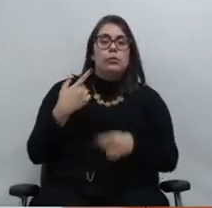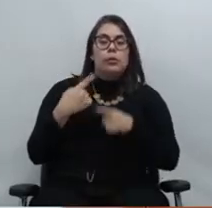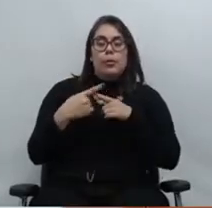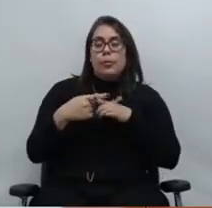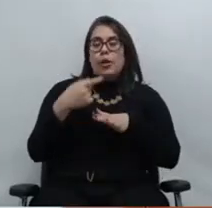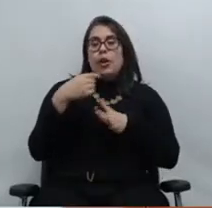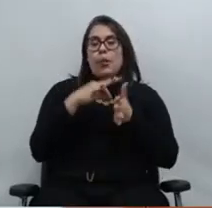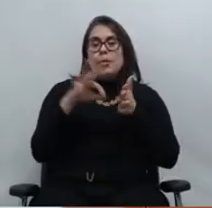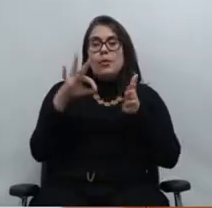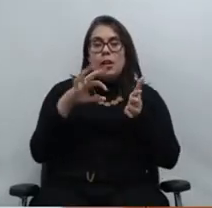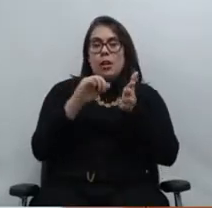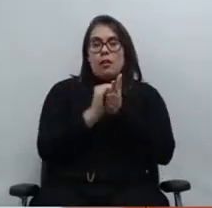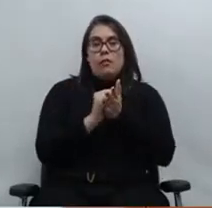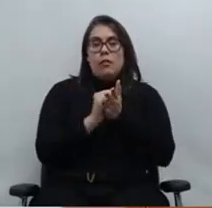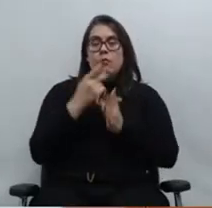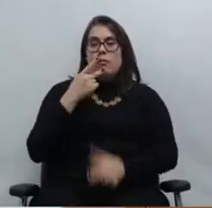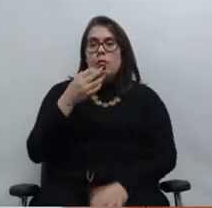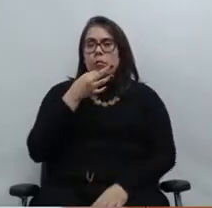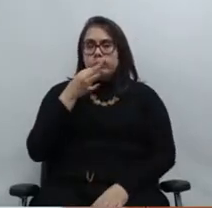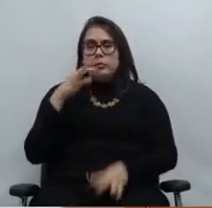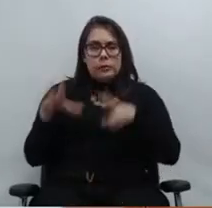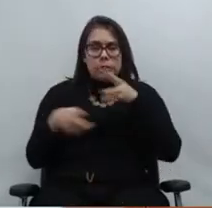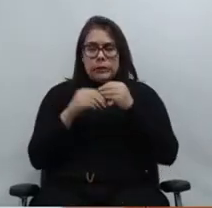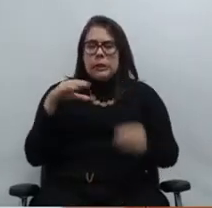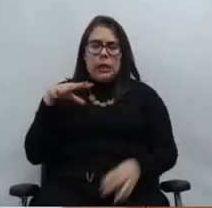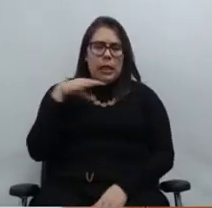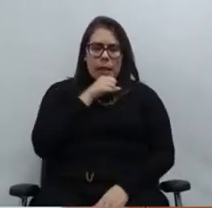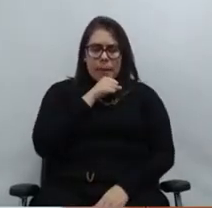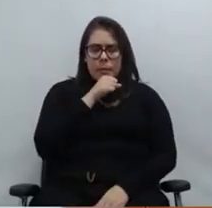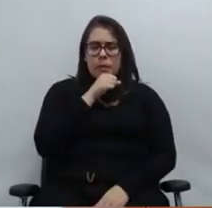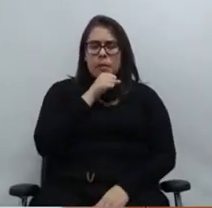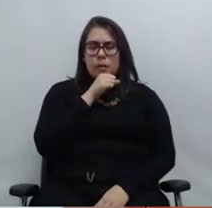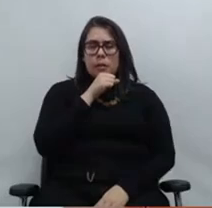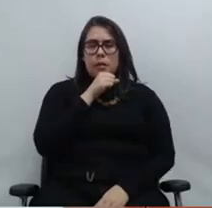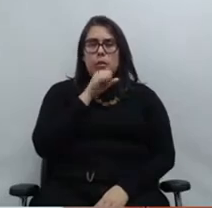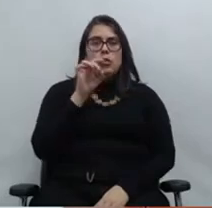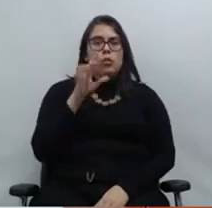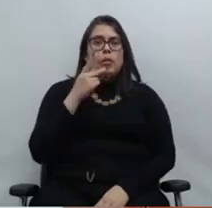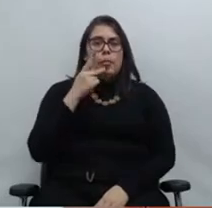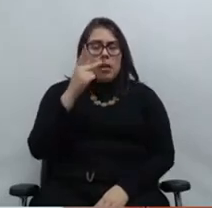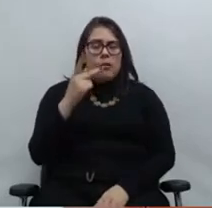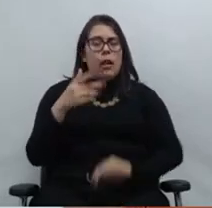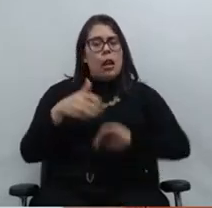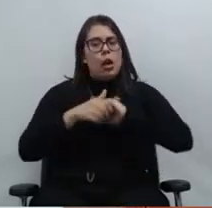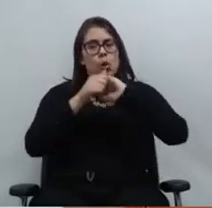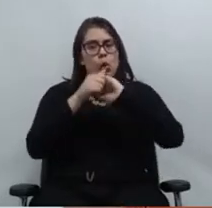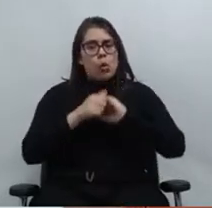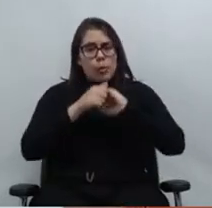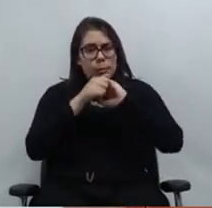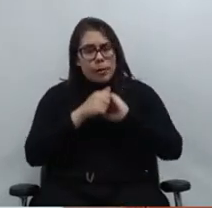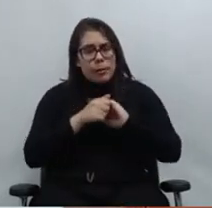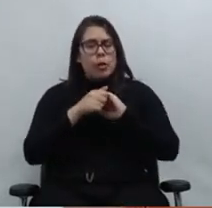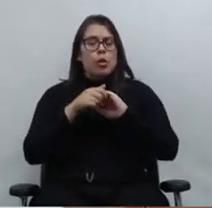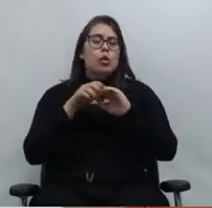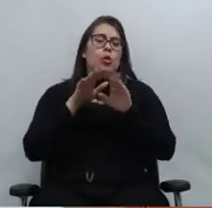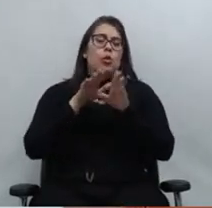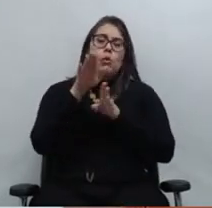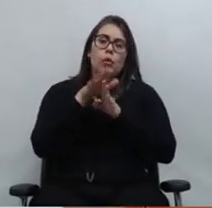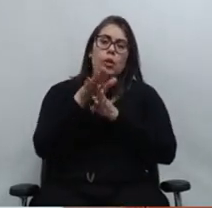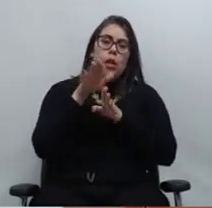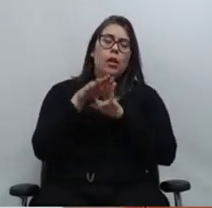Vossa Excelência, e eu me inscrevi apenas para uma observação bem rápida, apenas para fazer coro aqui aos cumprimentos à conselheira relatora